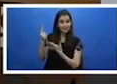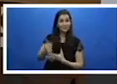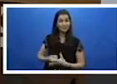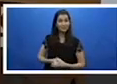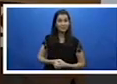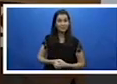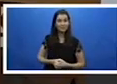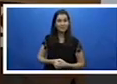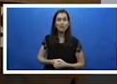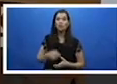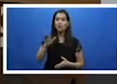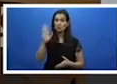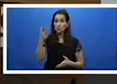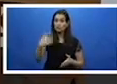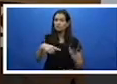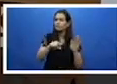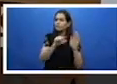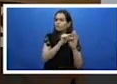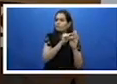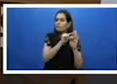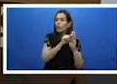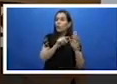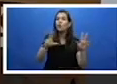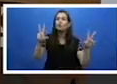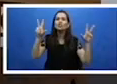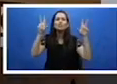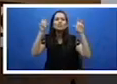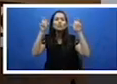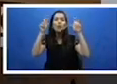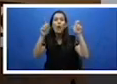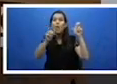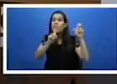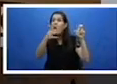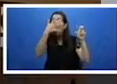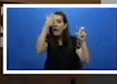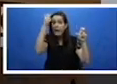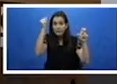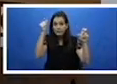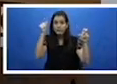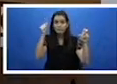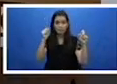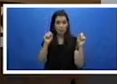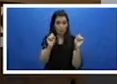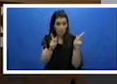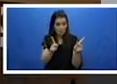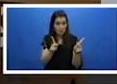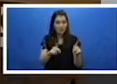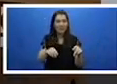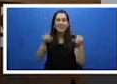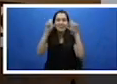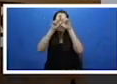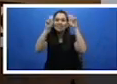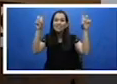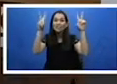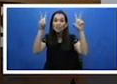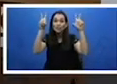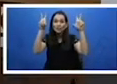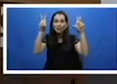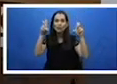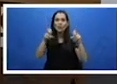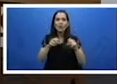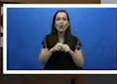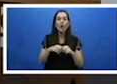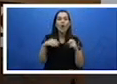Colocamos o parágrafo, o título, tá? Não se esquecer do título. O leão,